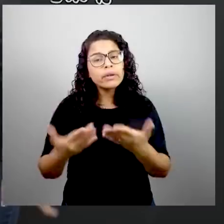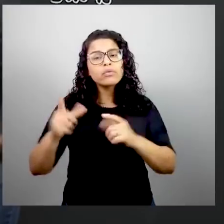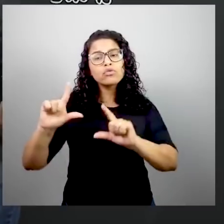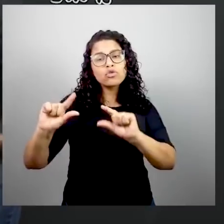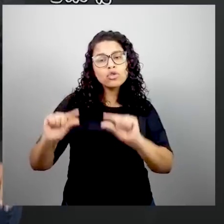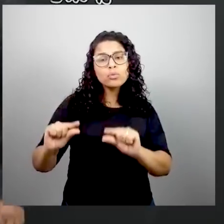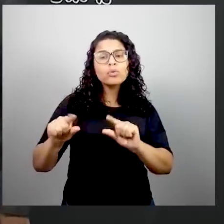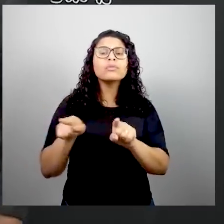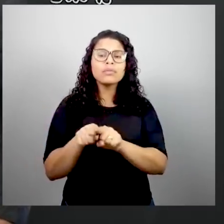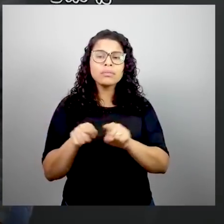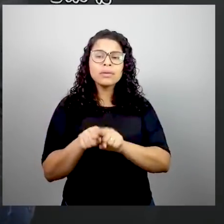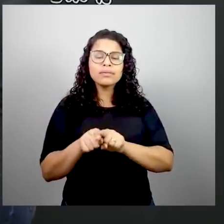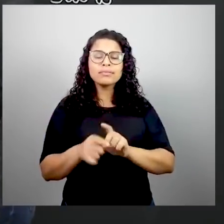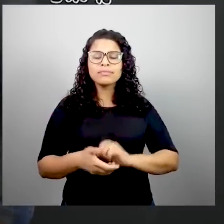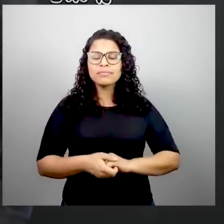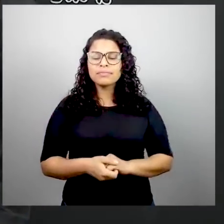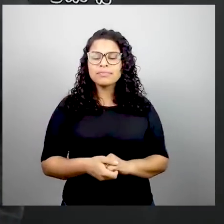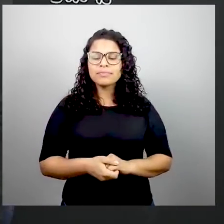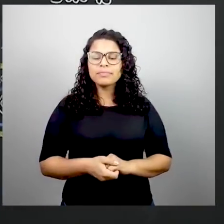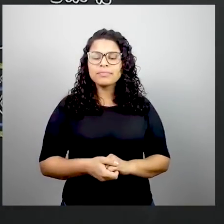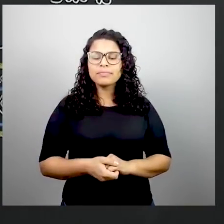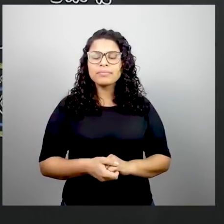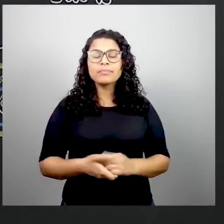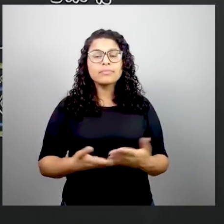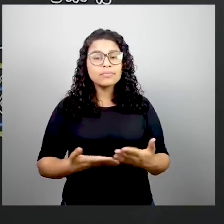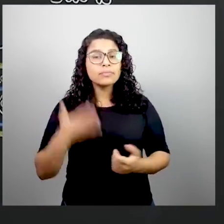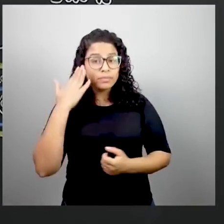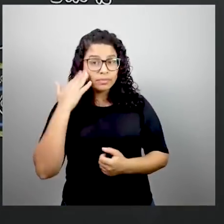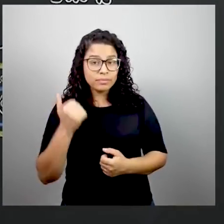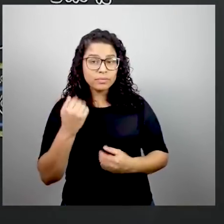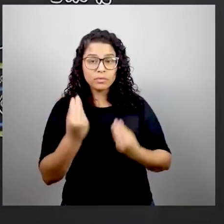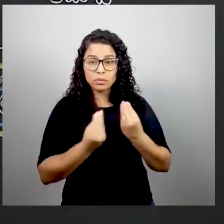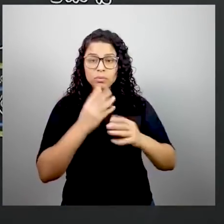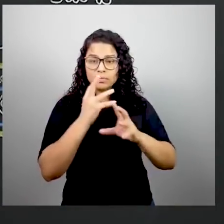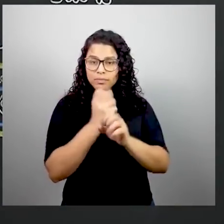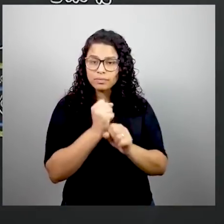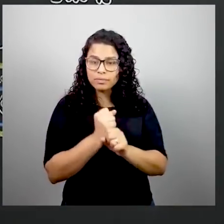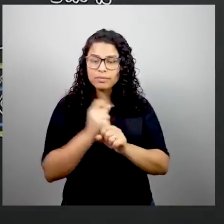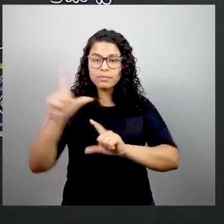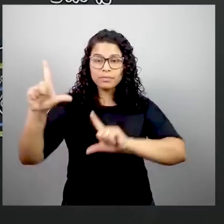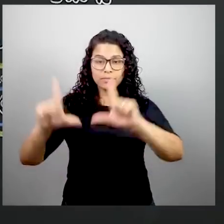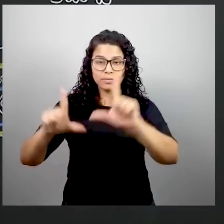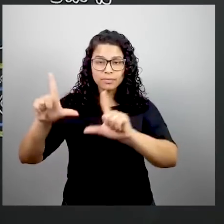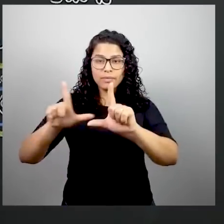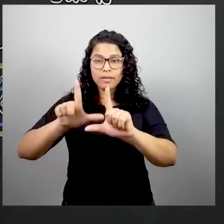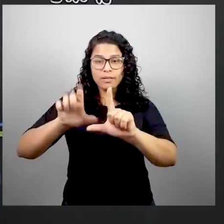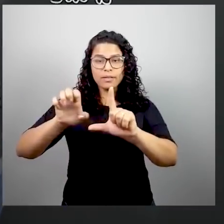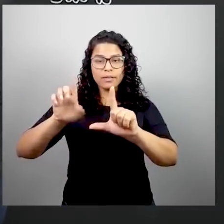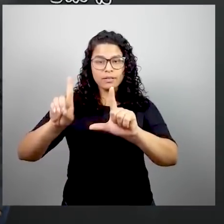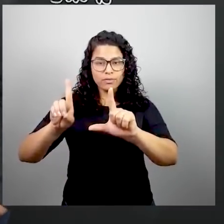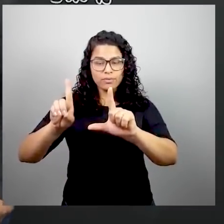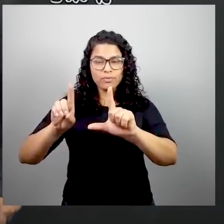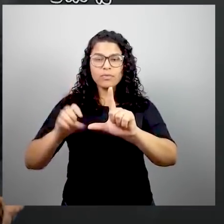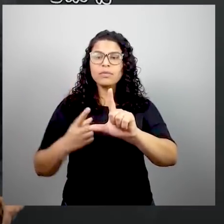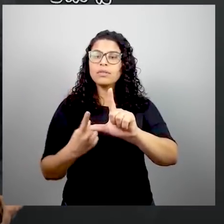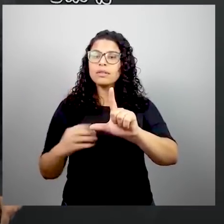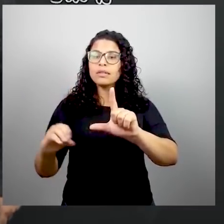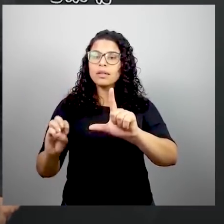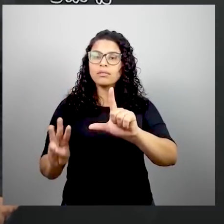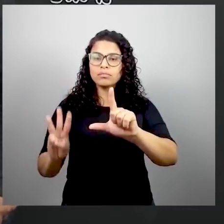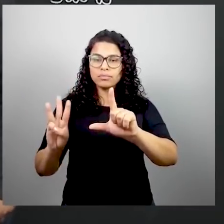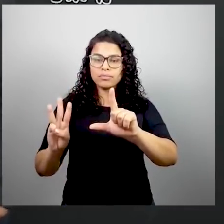TV? É uma coisa para se pensar. Aí eu peguei lá, então vamos saber. Pego minha TV de LED, vejo aqui qual é a potência, tá